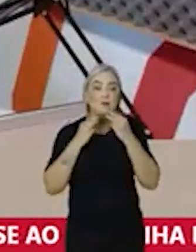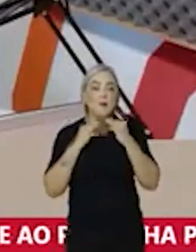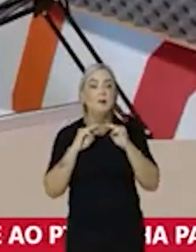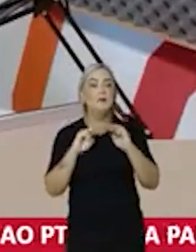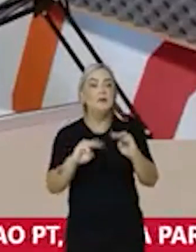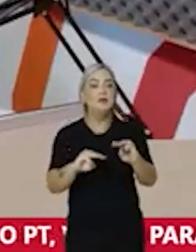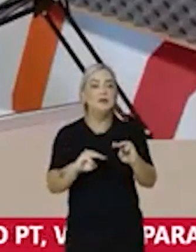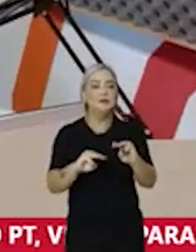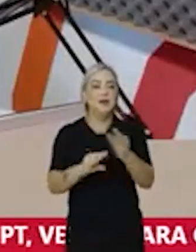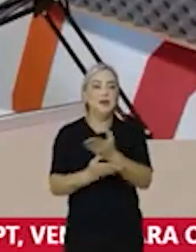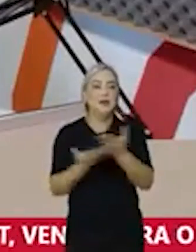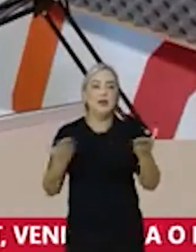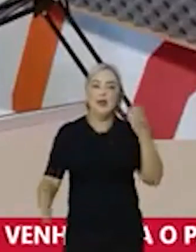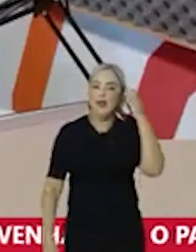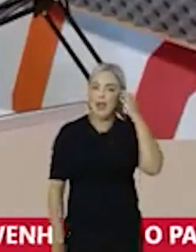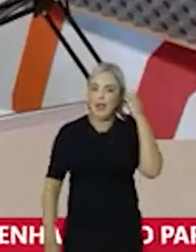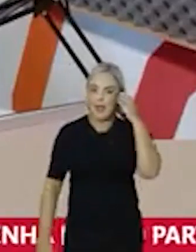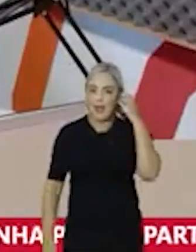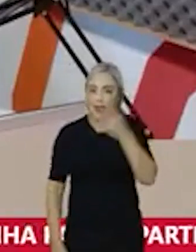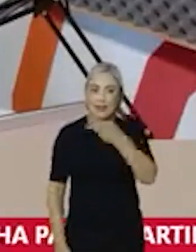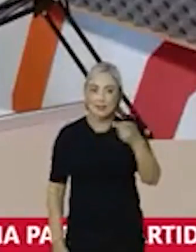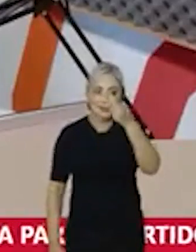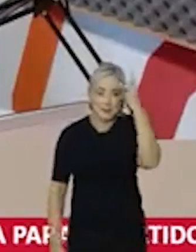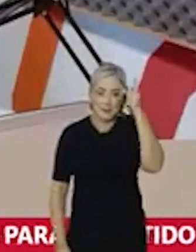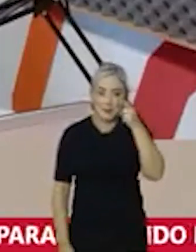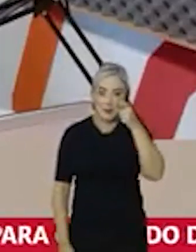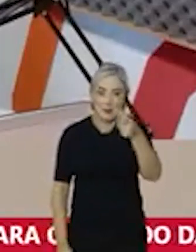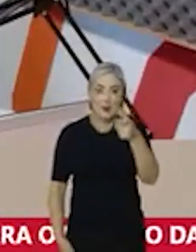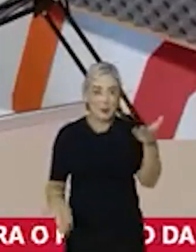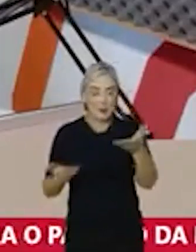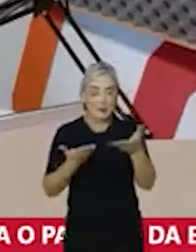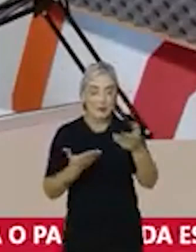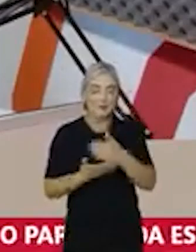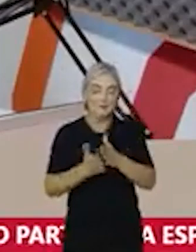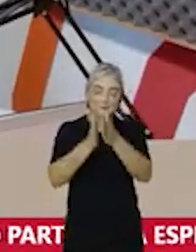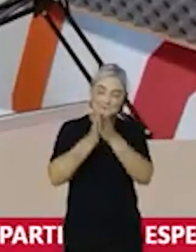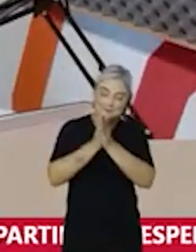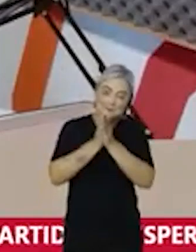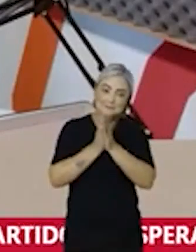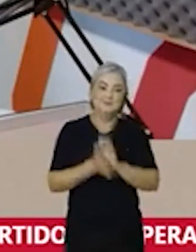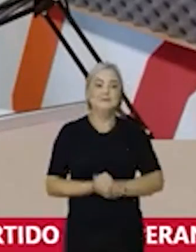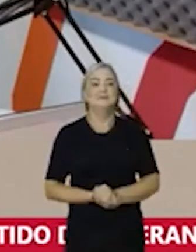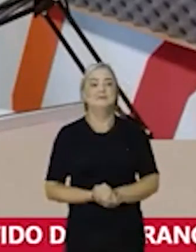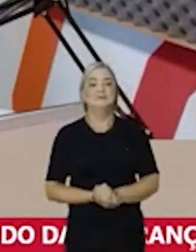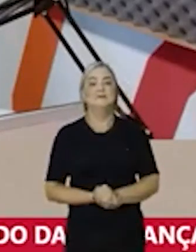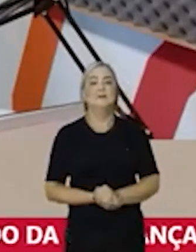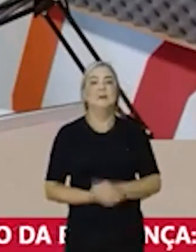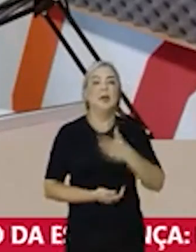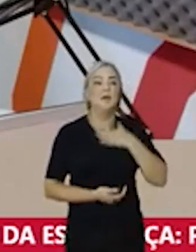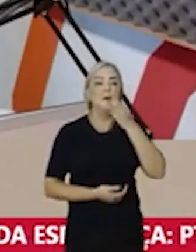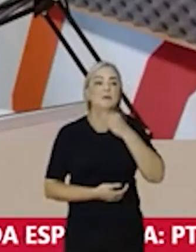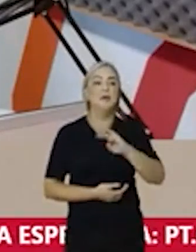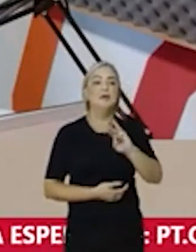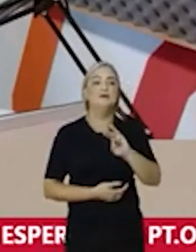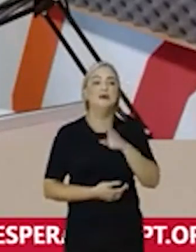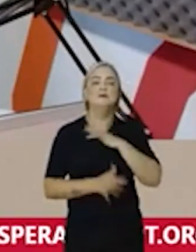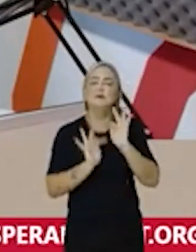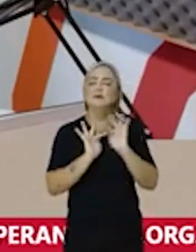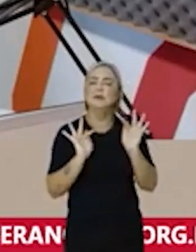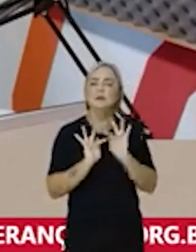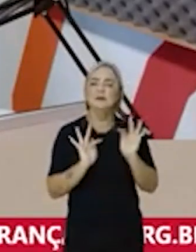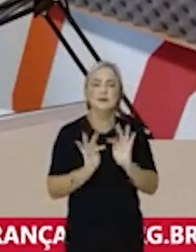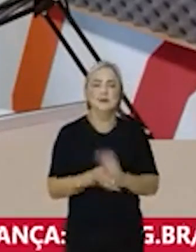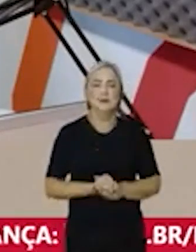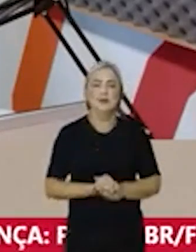mensagem de saudação à rádio e a quem está nos acompanhando agora, por favor? Olha, minha mensagem é muito